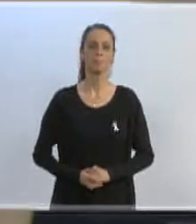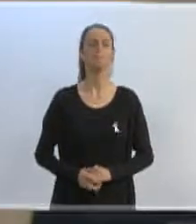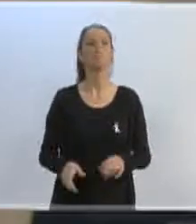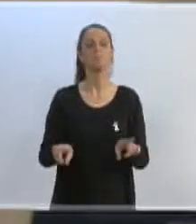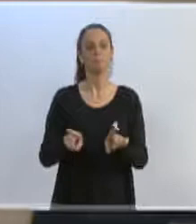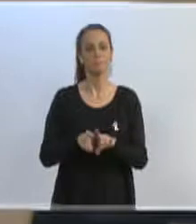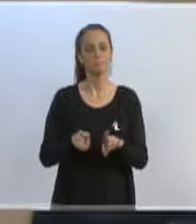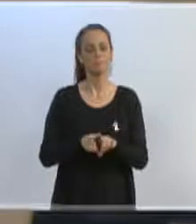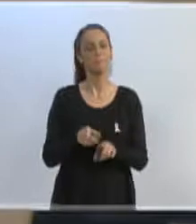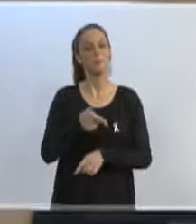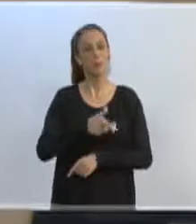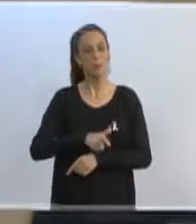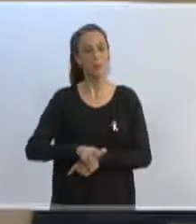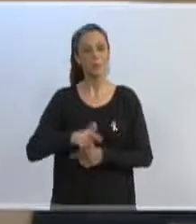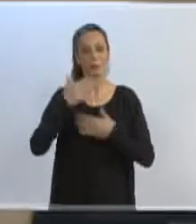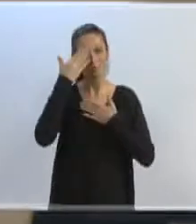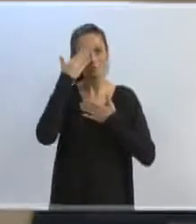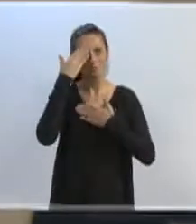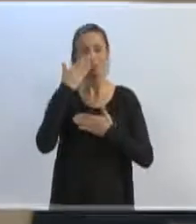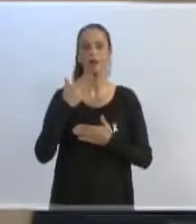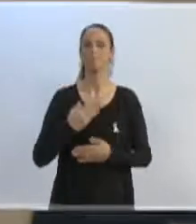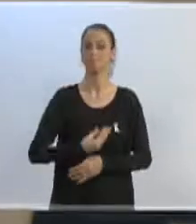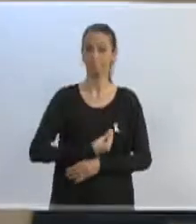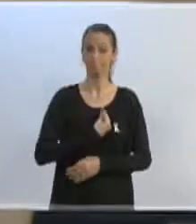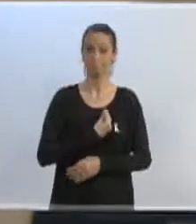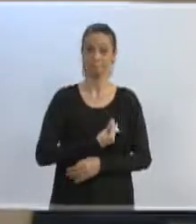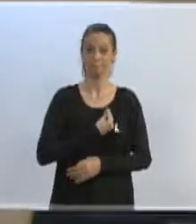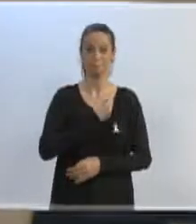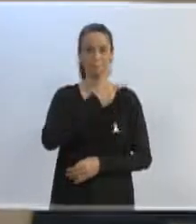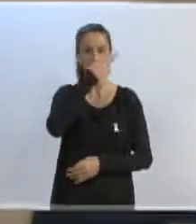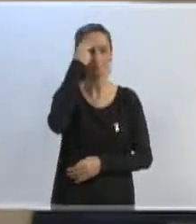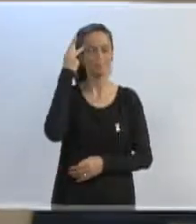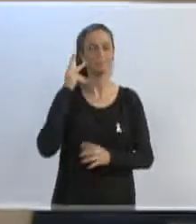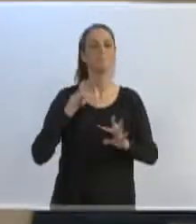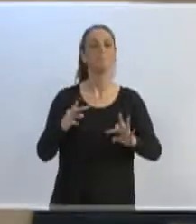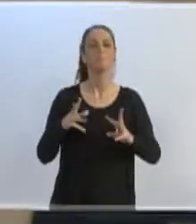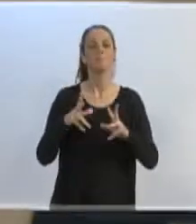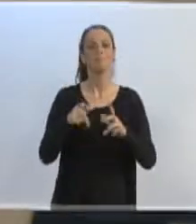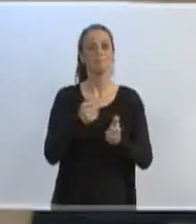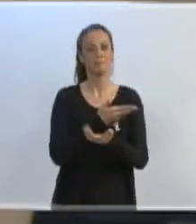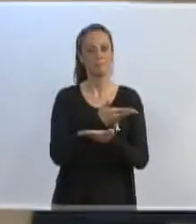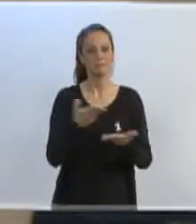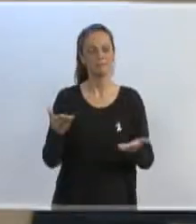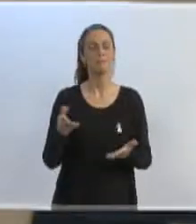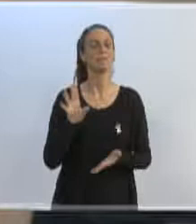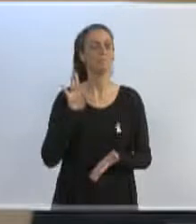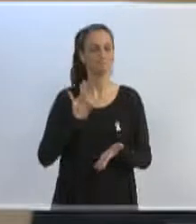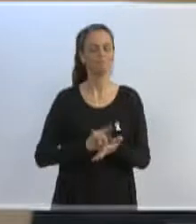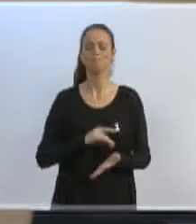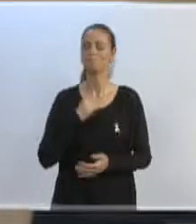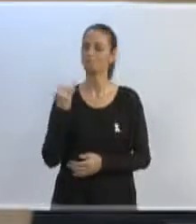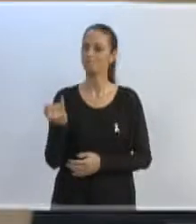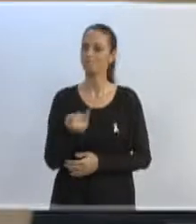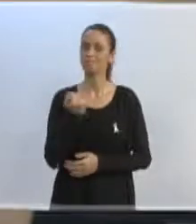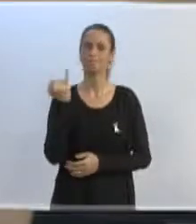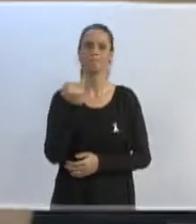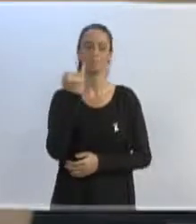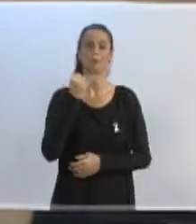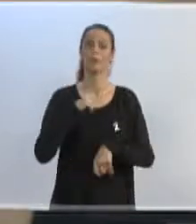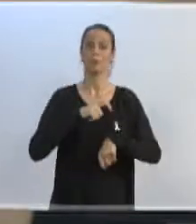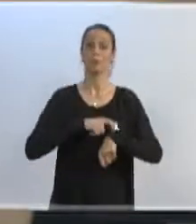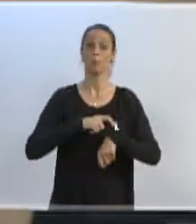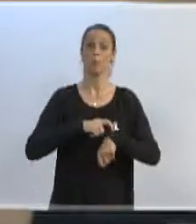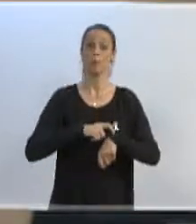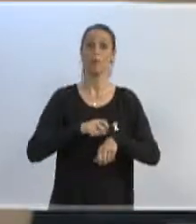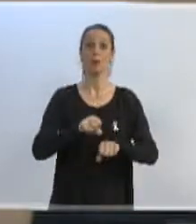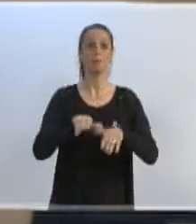Gostaríamos mais uma vez de agradecer a presença de todos, destacar a importância de a gente estar fazendo essa